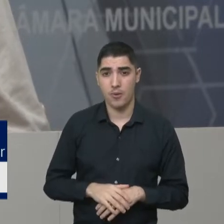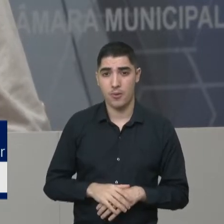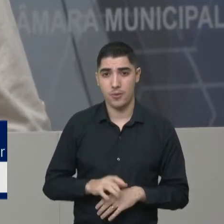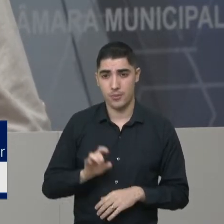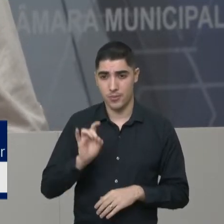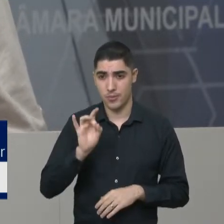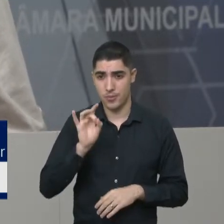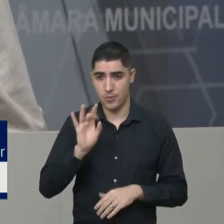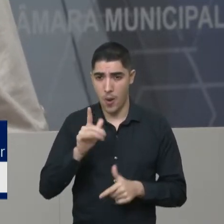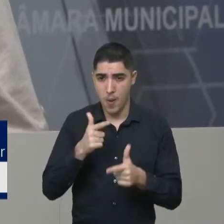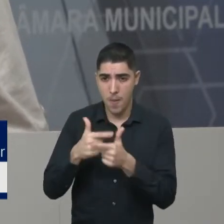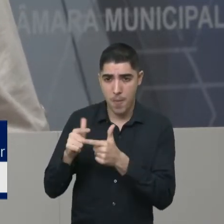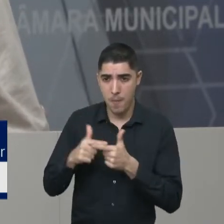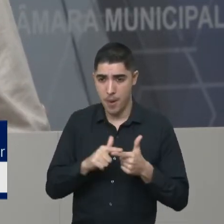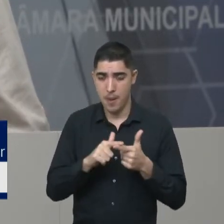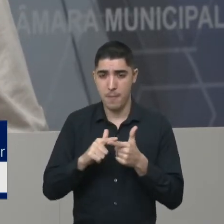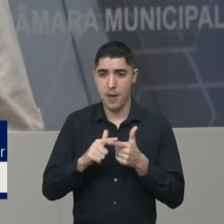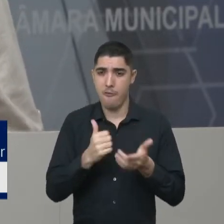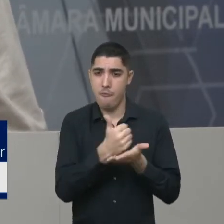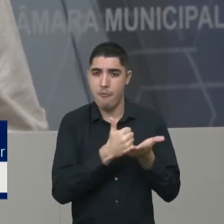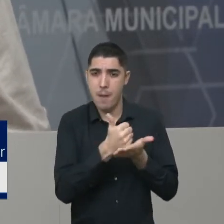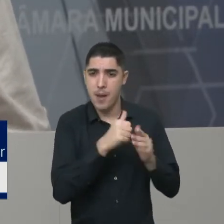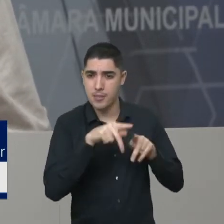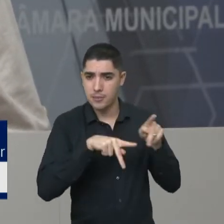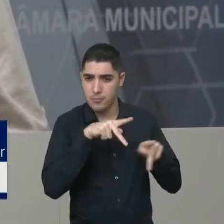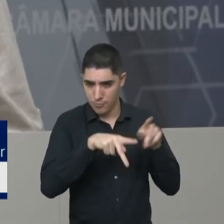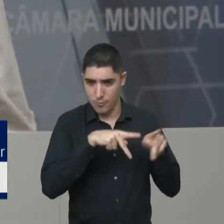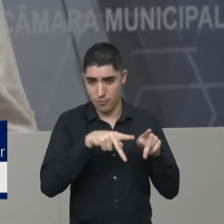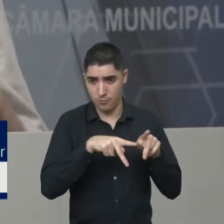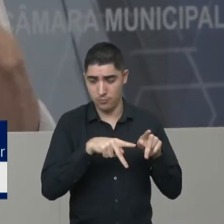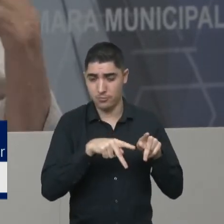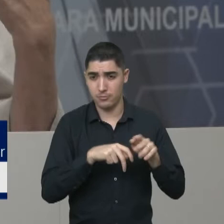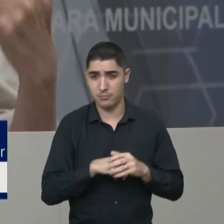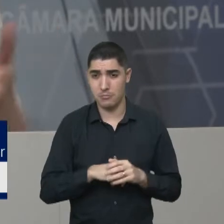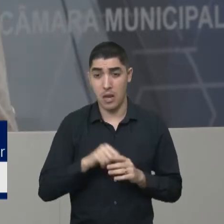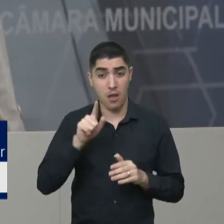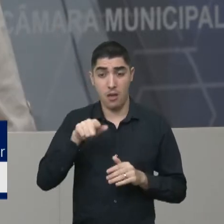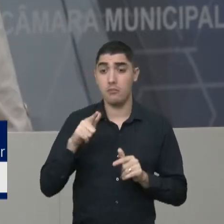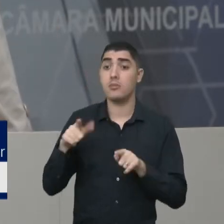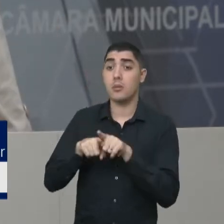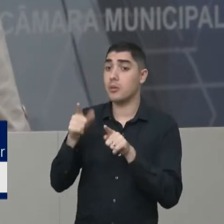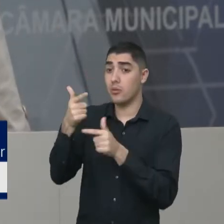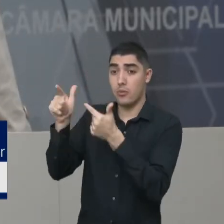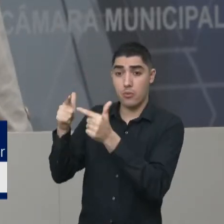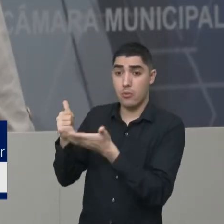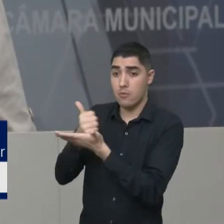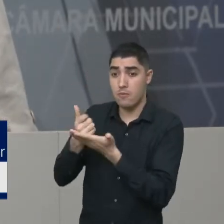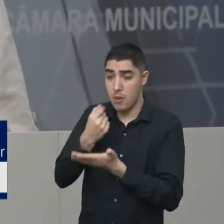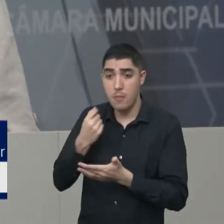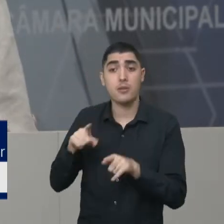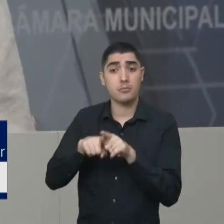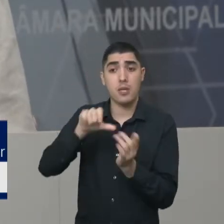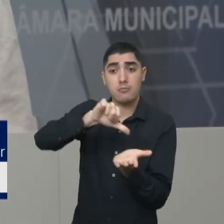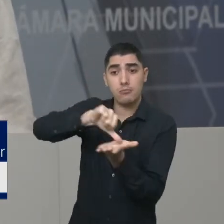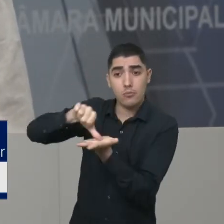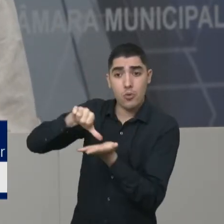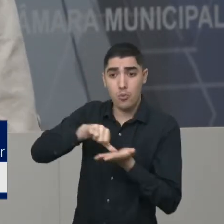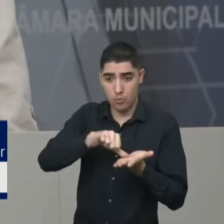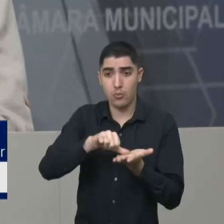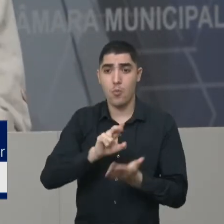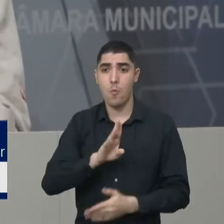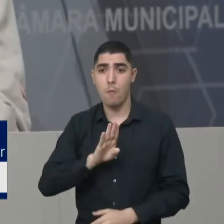as farmácias populares, é farmácias de alto custo, é dentro das UBSs, todos estão aí